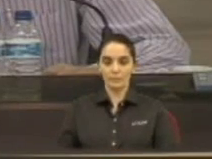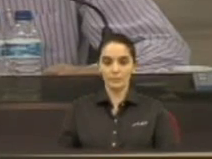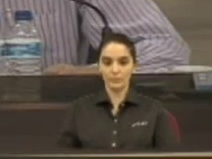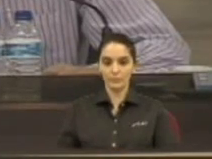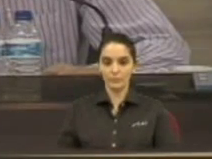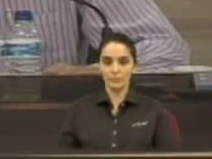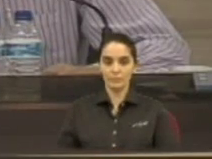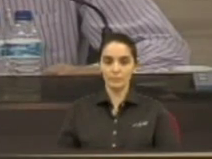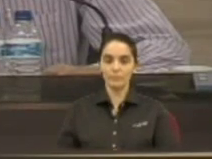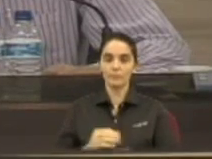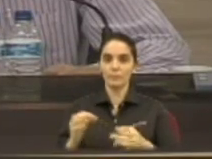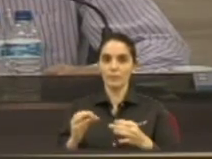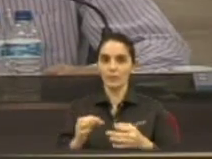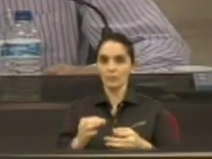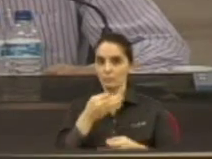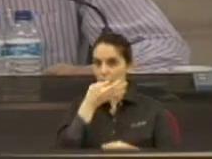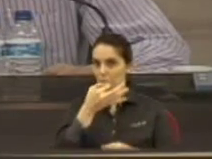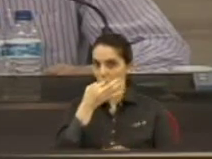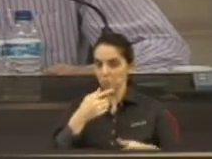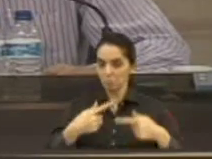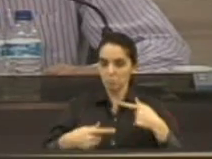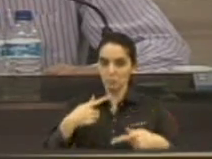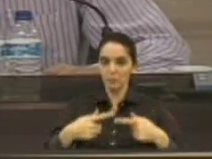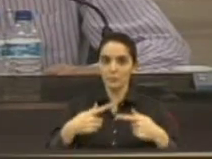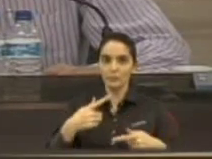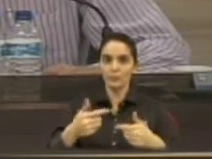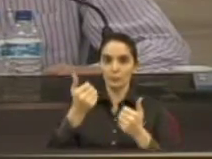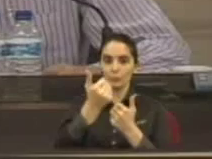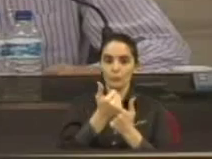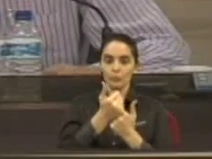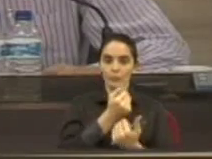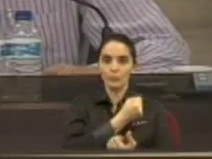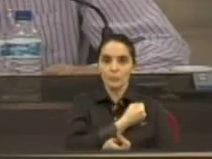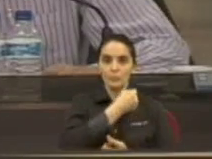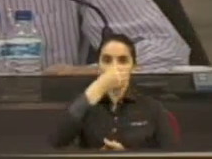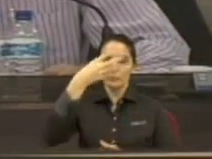favoráveis. Está em discussão o substitutivo número